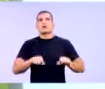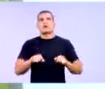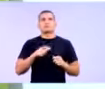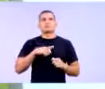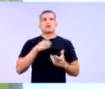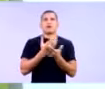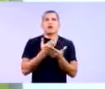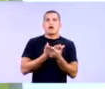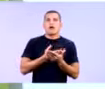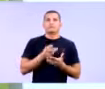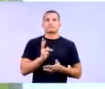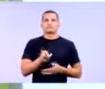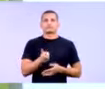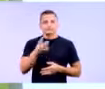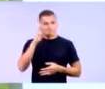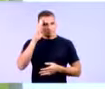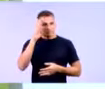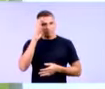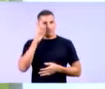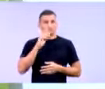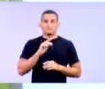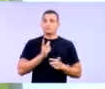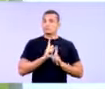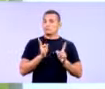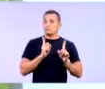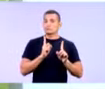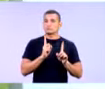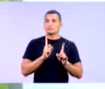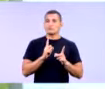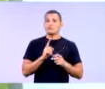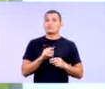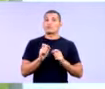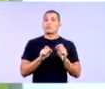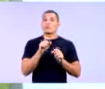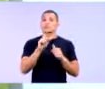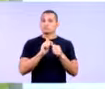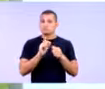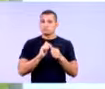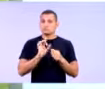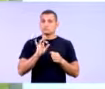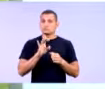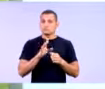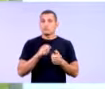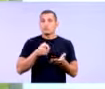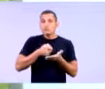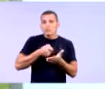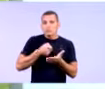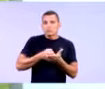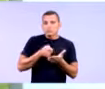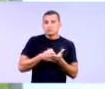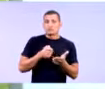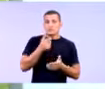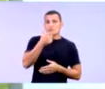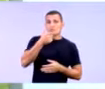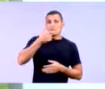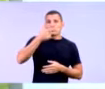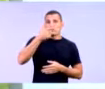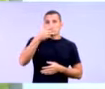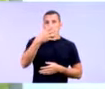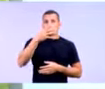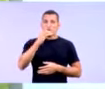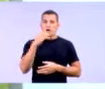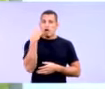toda terça-feira, quando a quando. Não tem isso. O que você tem que fazer? Cumprir aí as 240